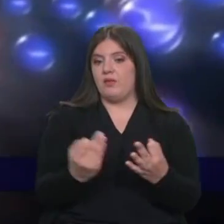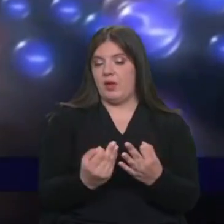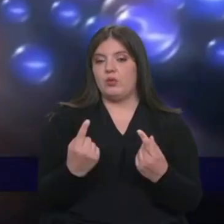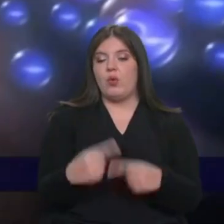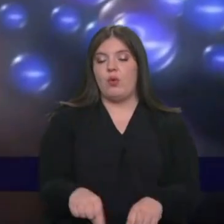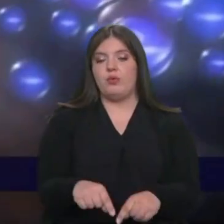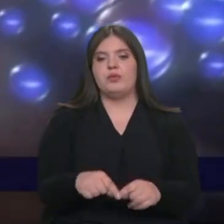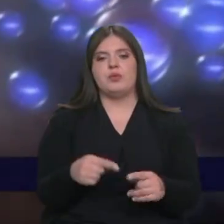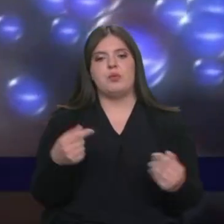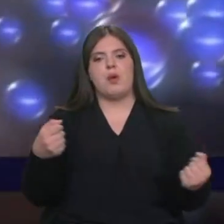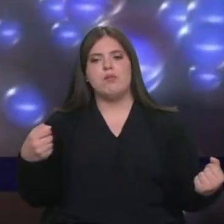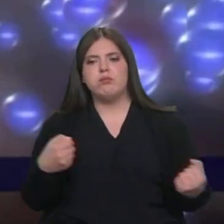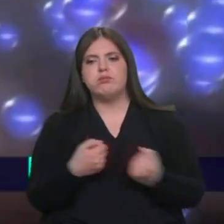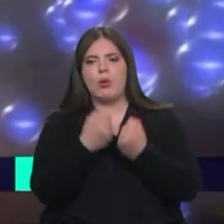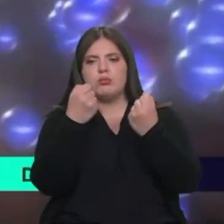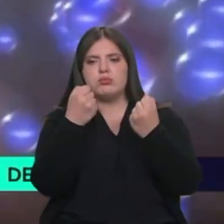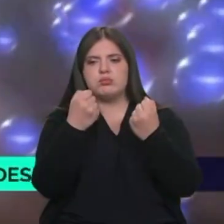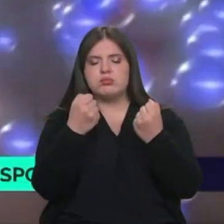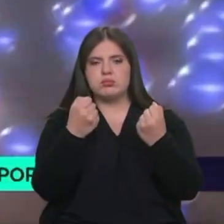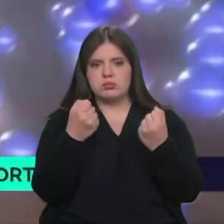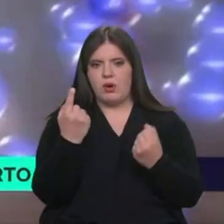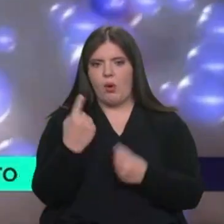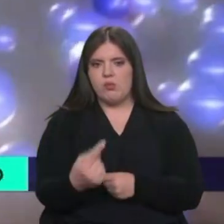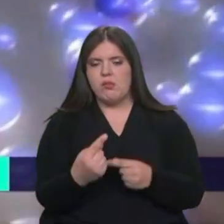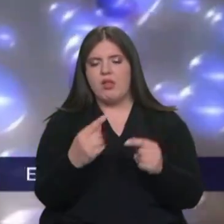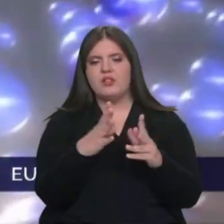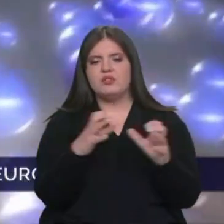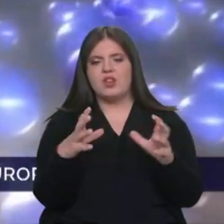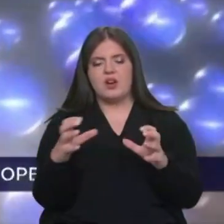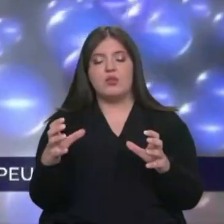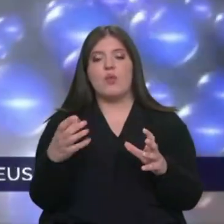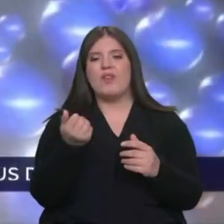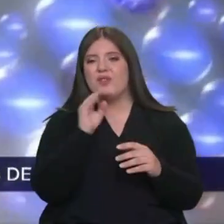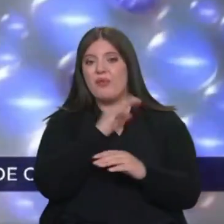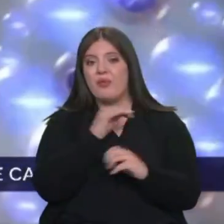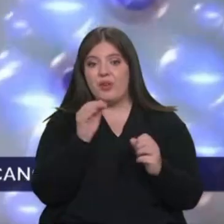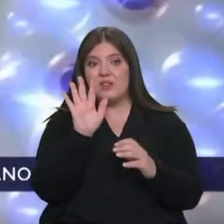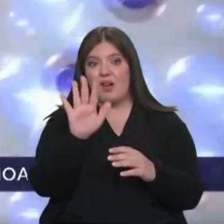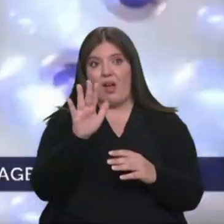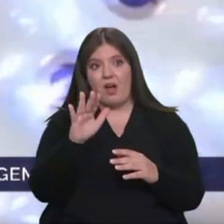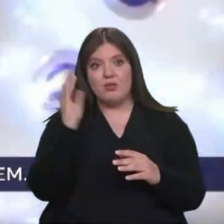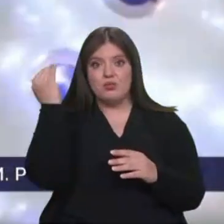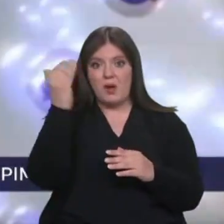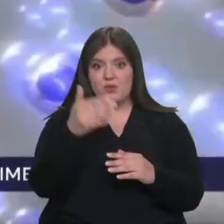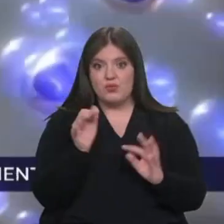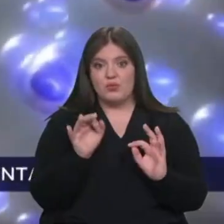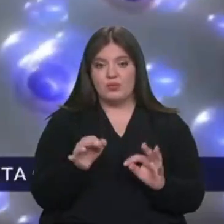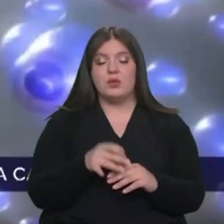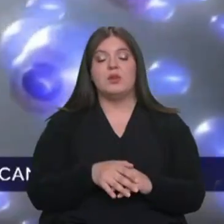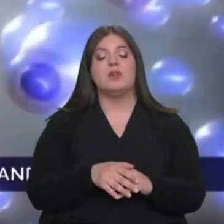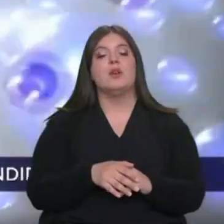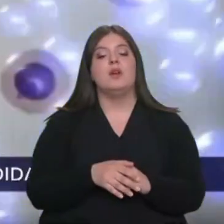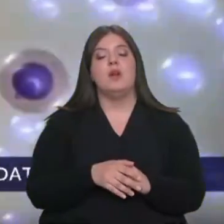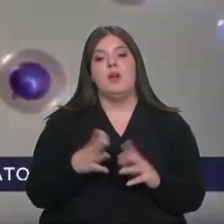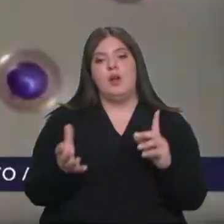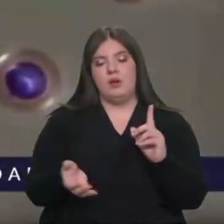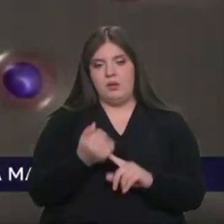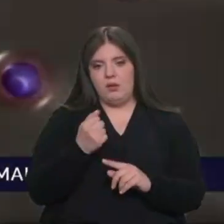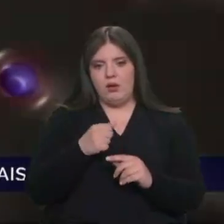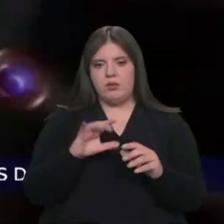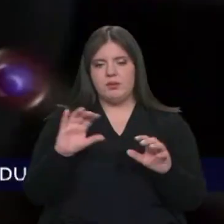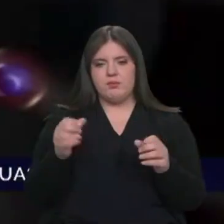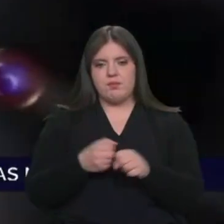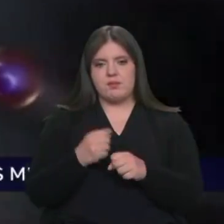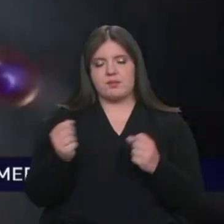uma colisão de uma dessas gigantescas nuvens frias que andam pelo espaço, que conseguiu